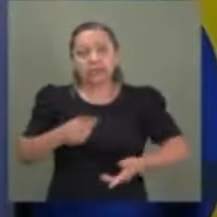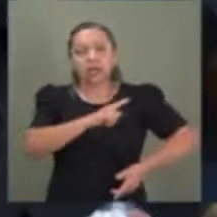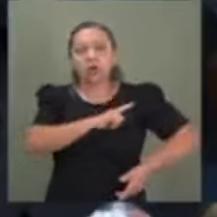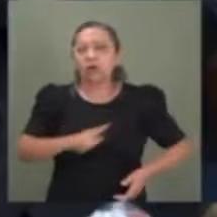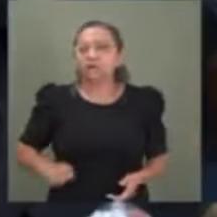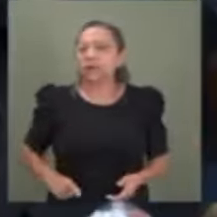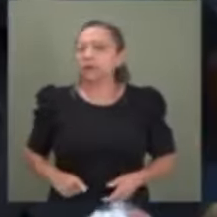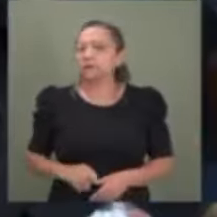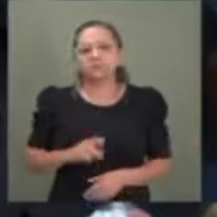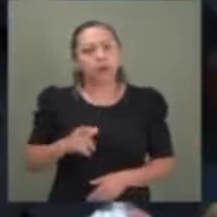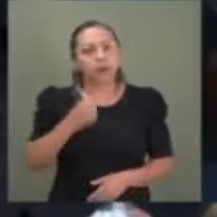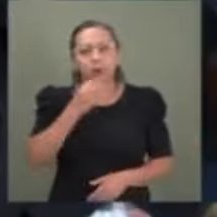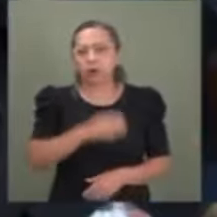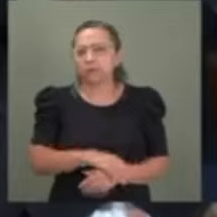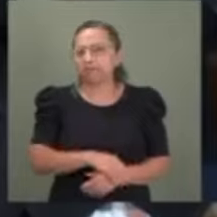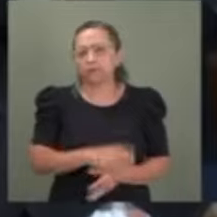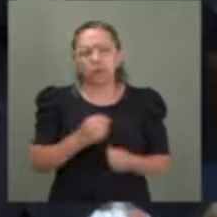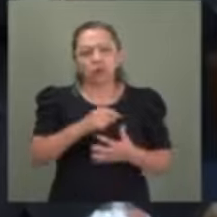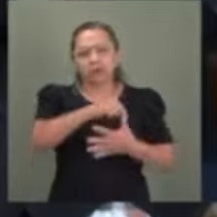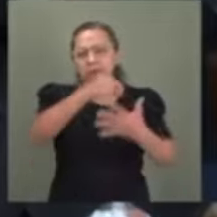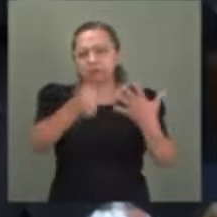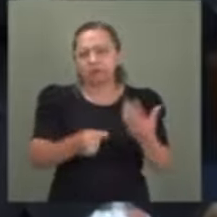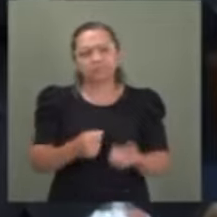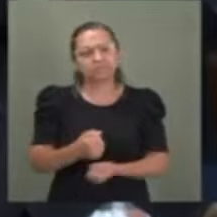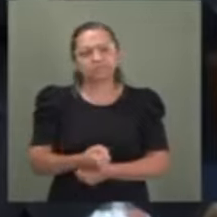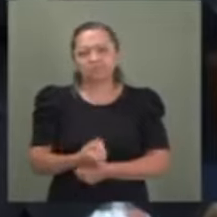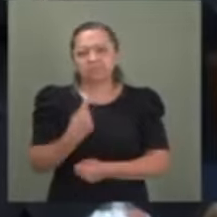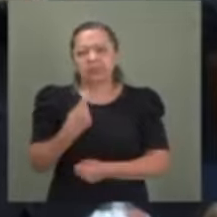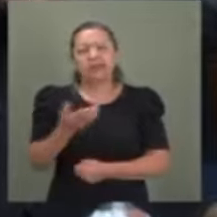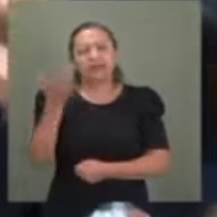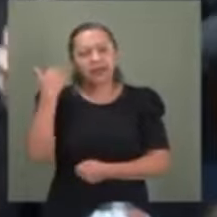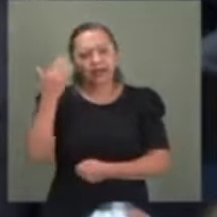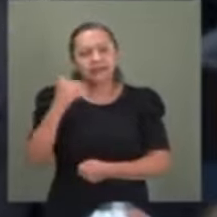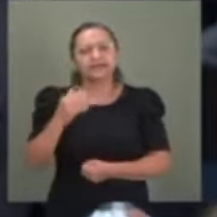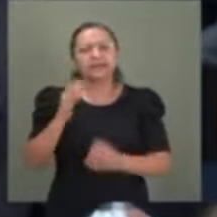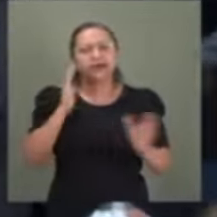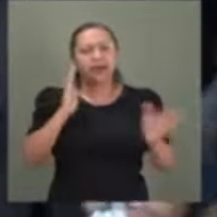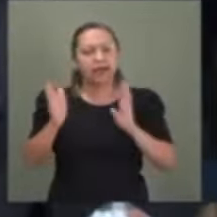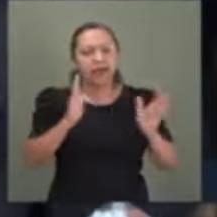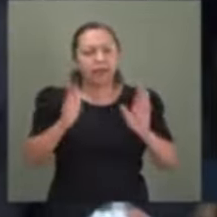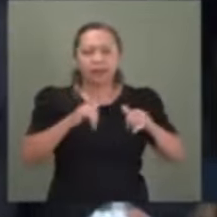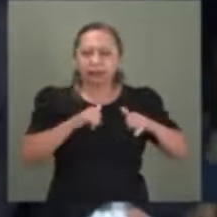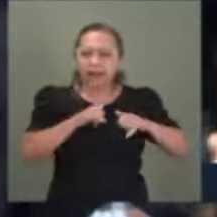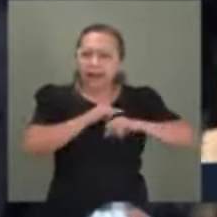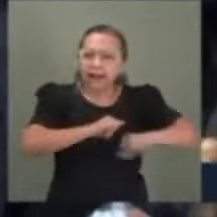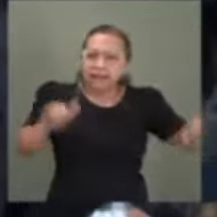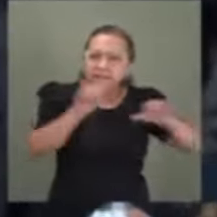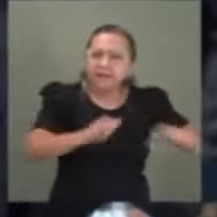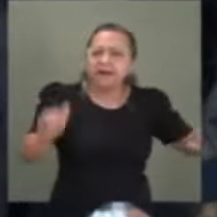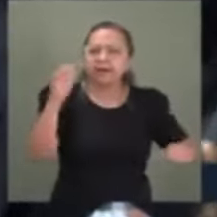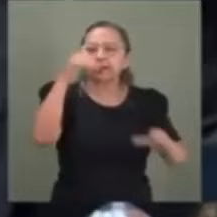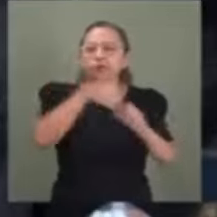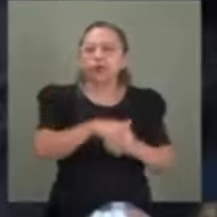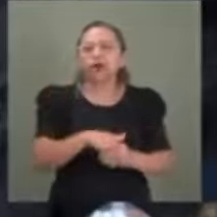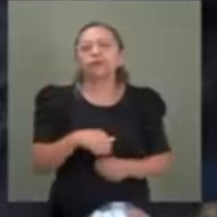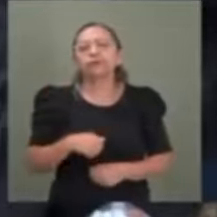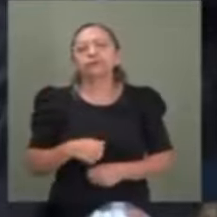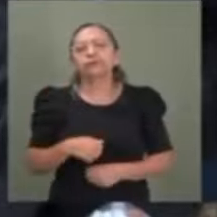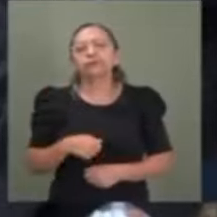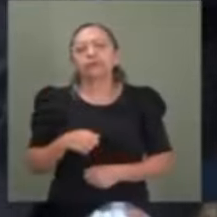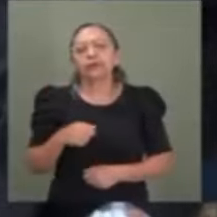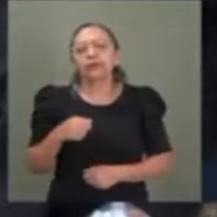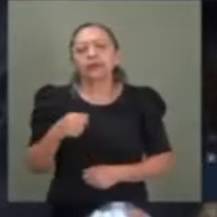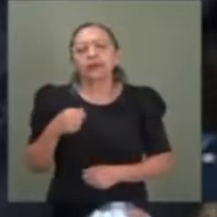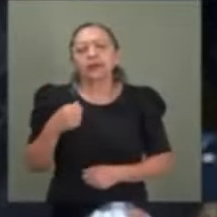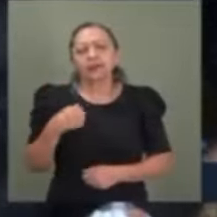Desde a campanha eleitoral, e eu sou do Rio de Janeiro, portanto, eu posso falar com propriedade do alto da minha imunidade parlamentar, quando um candidato veste